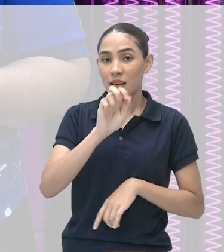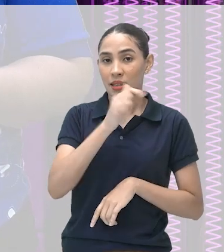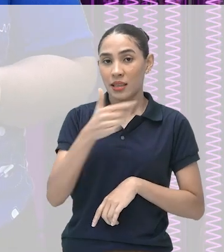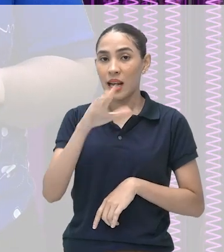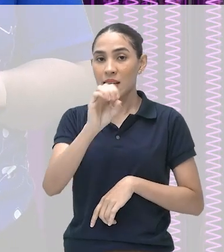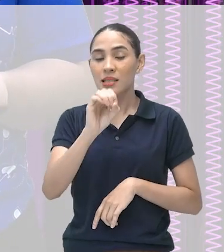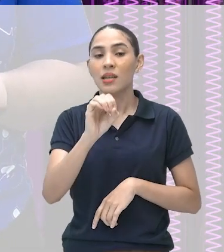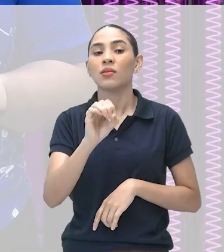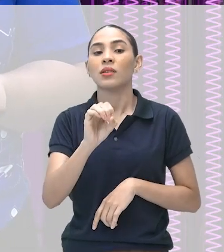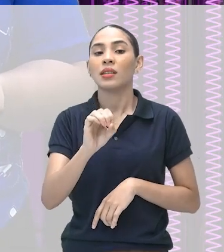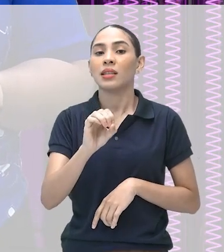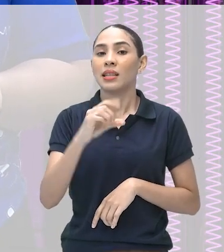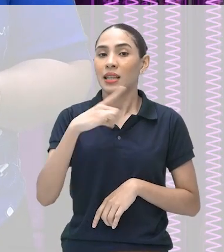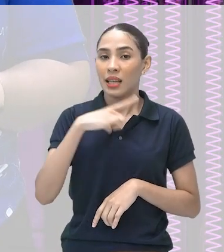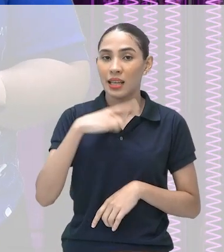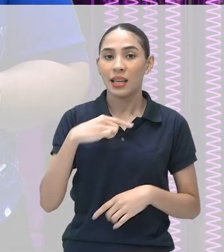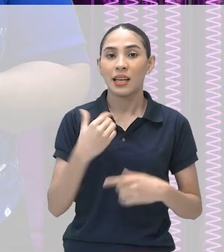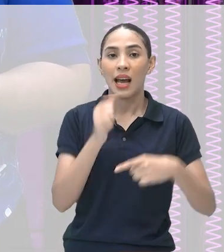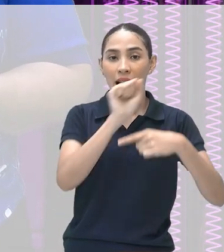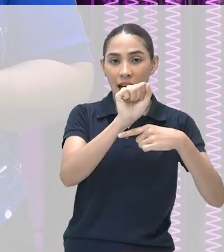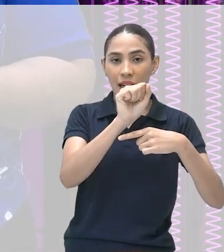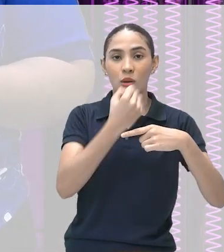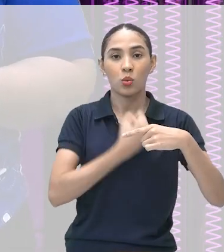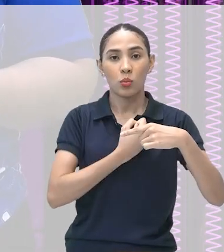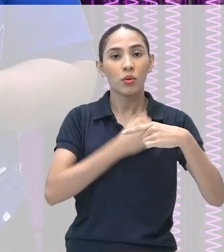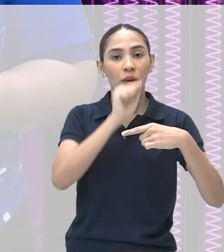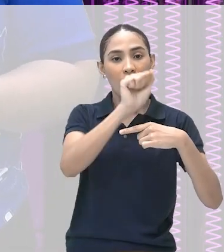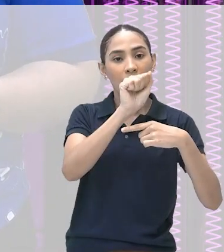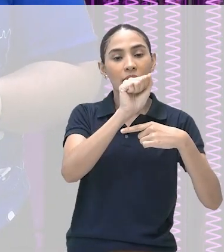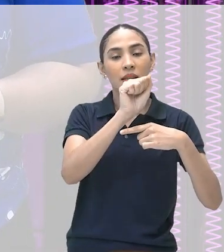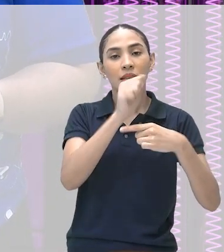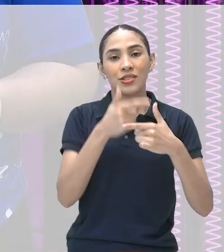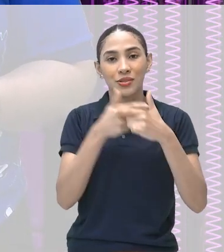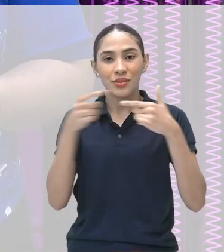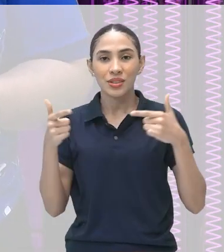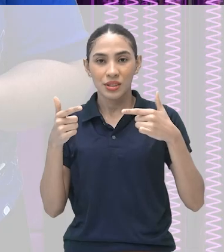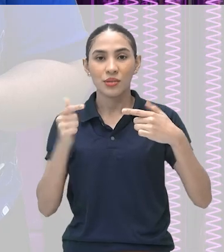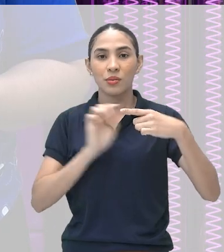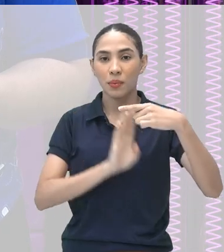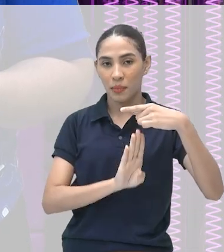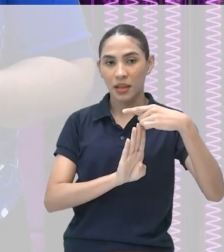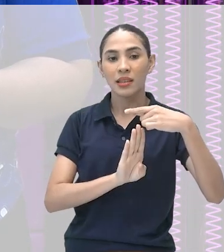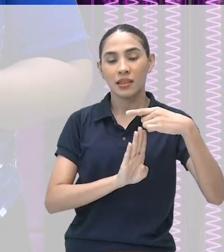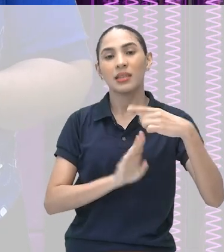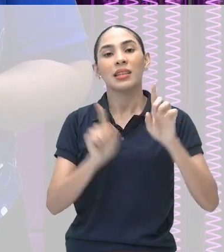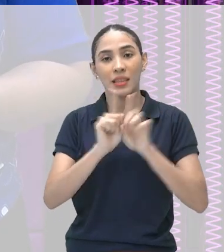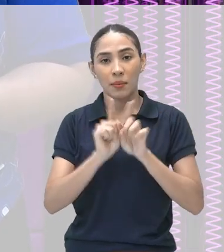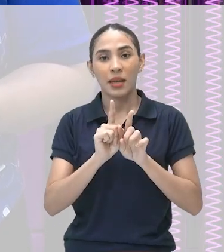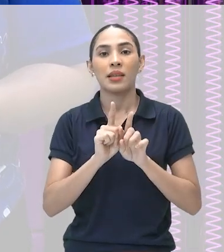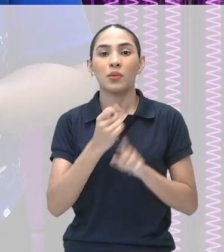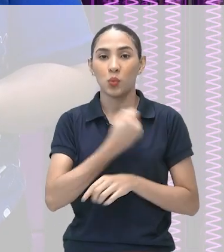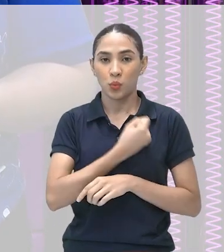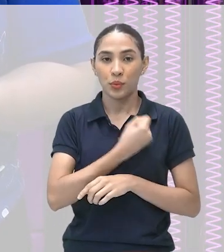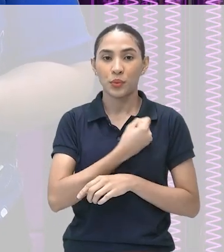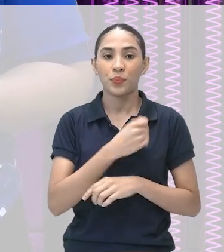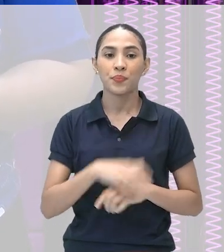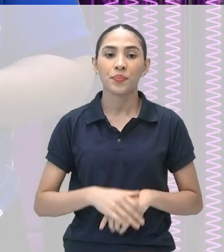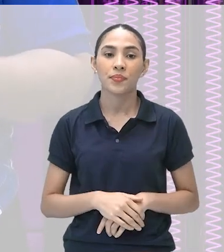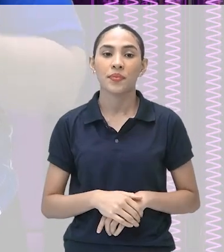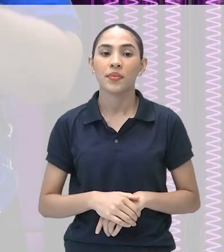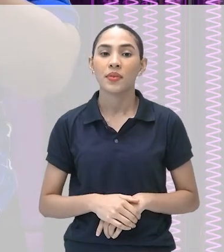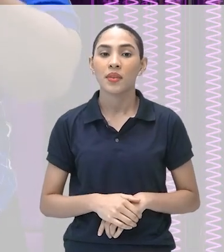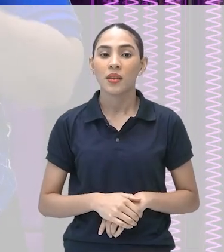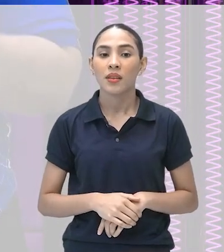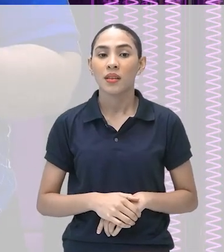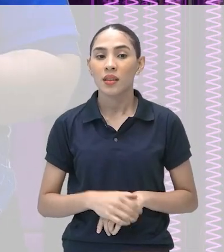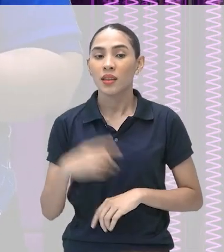né? Nós temos a letra A representando o número, dividindo aí pela letra B, que está representando o número também,